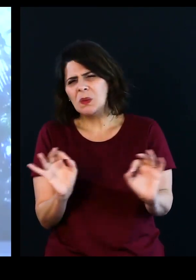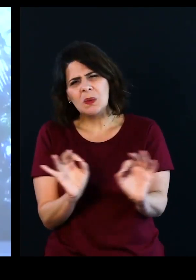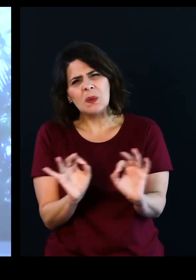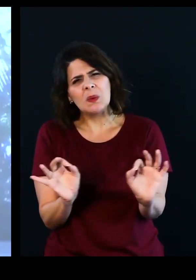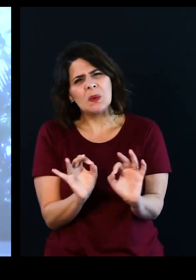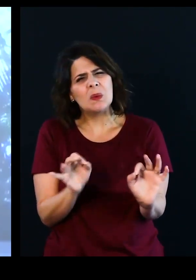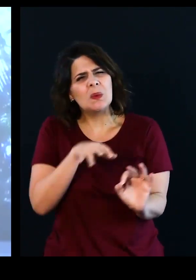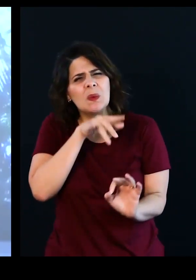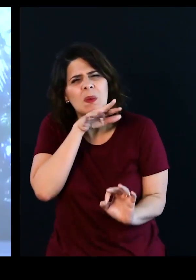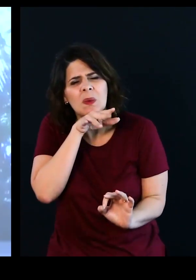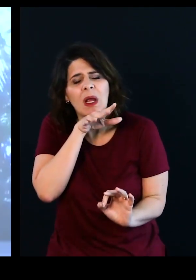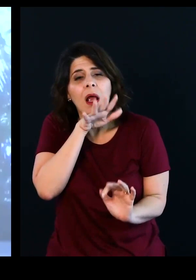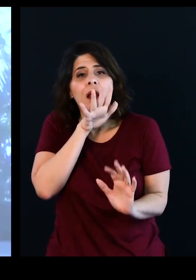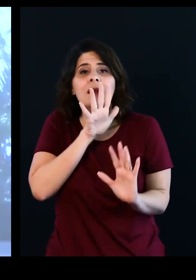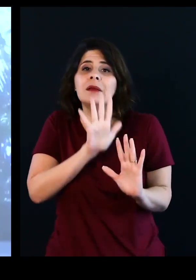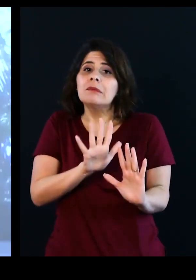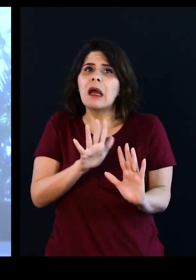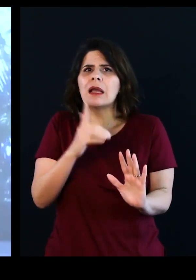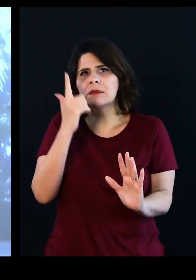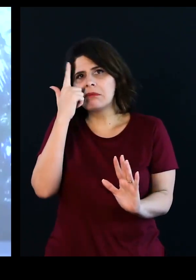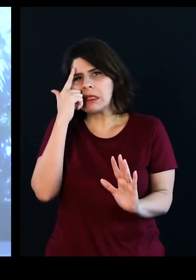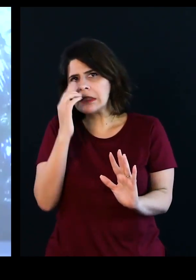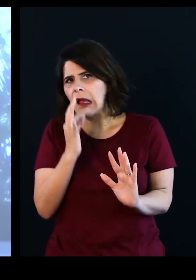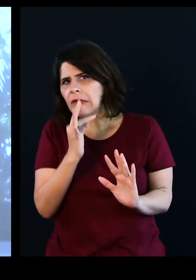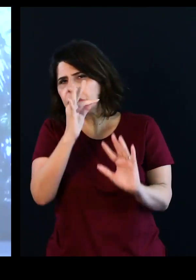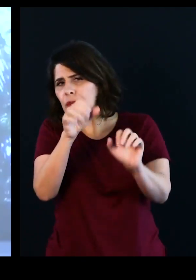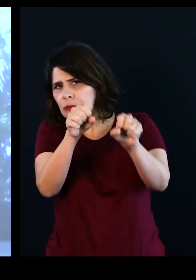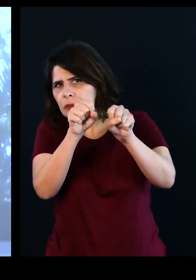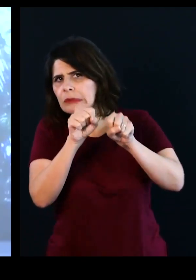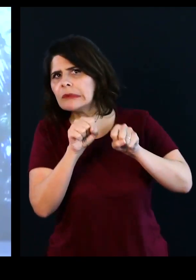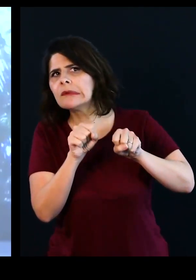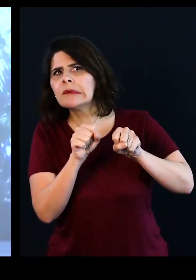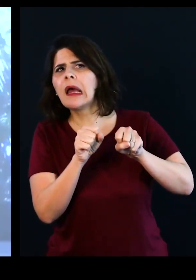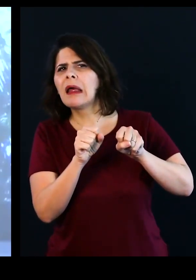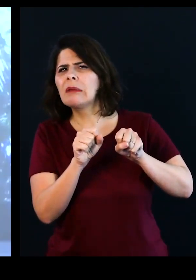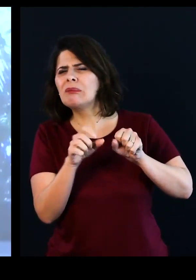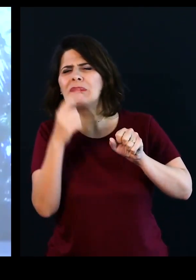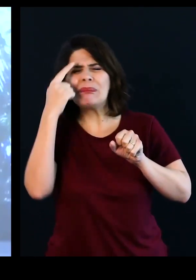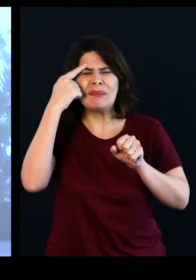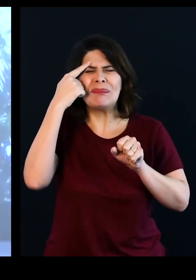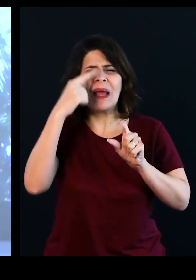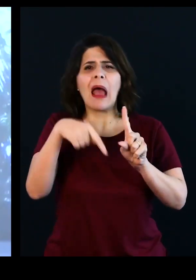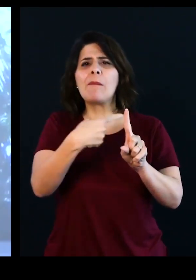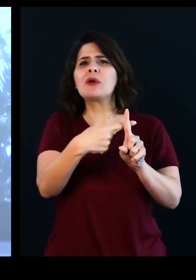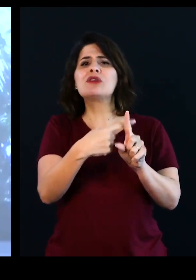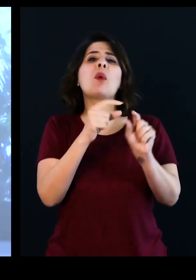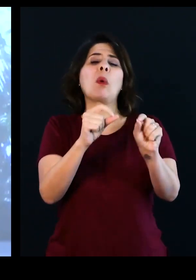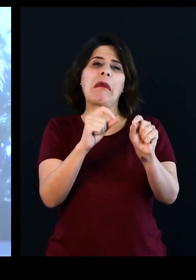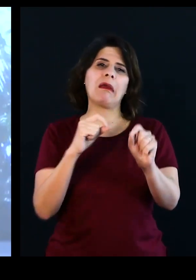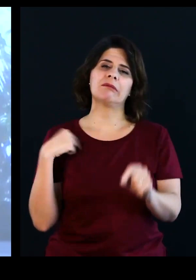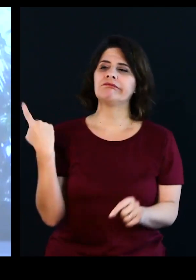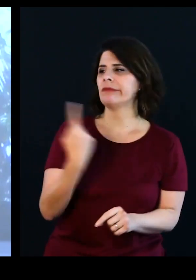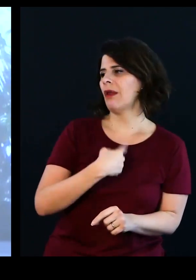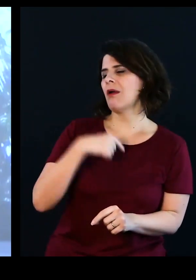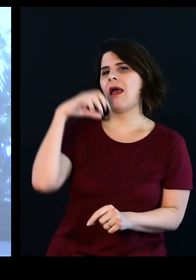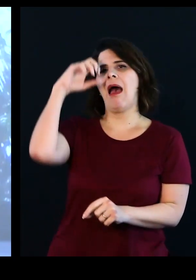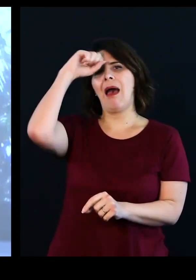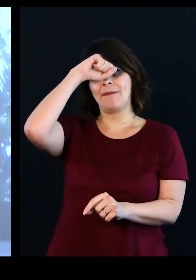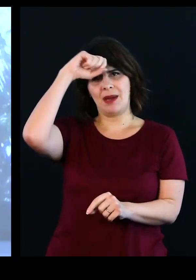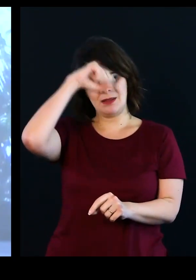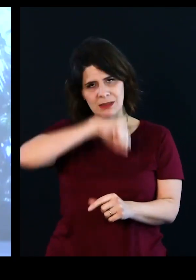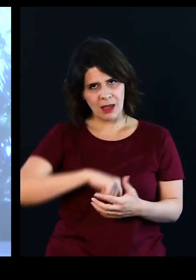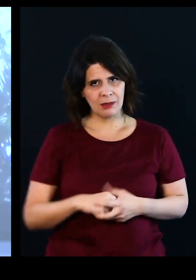alguma perspectiva de futuro mais positivo pós-pandemia, eu acho que é o aprendizado que eu acho que todos